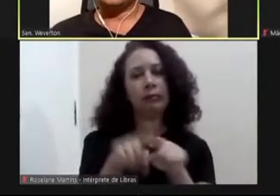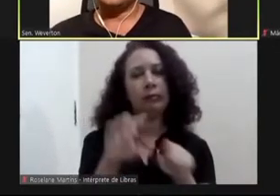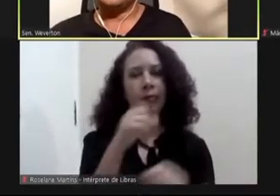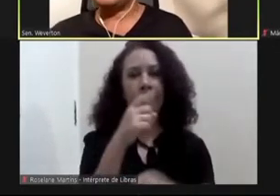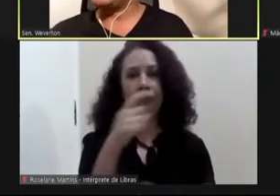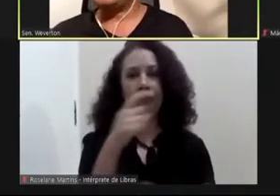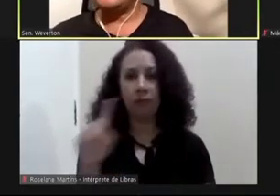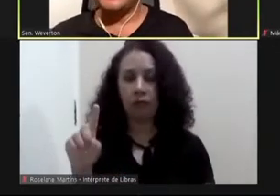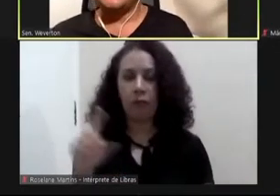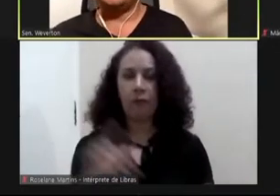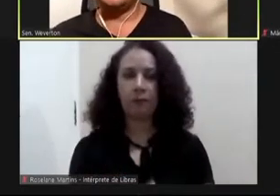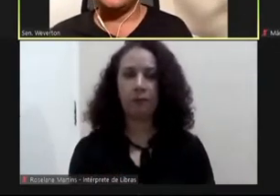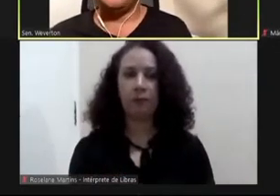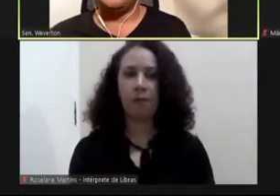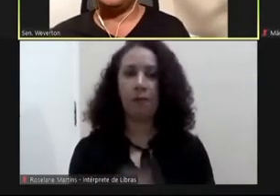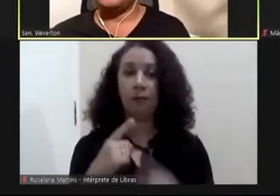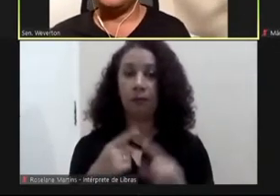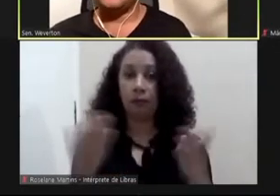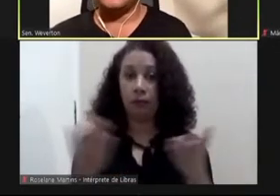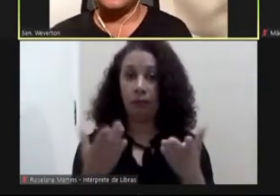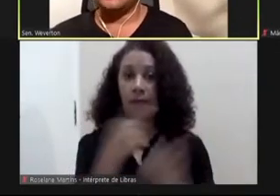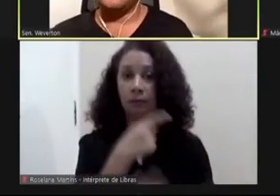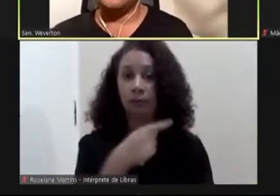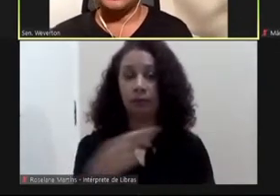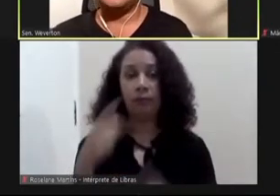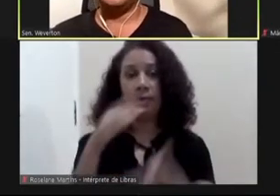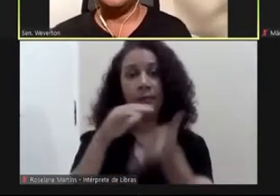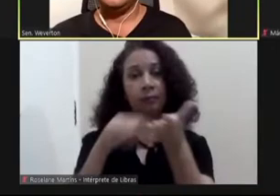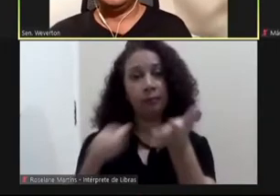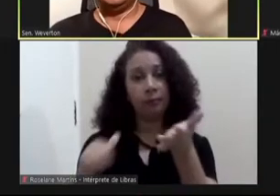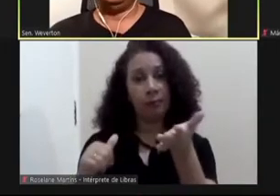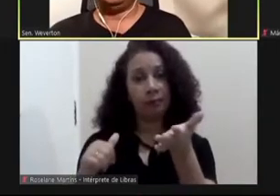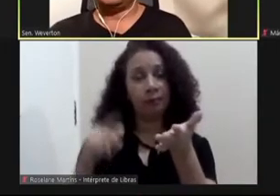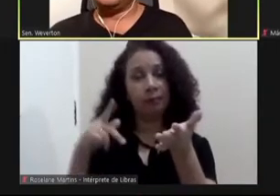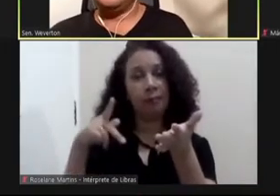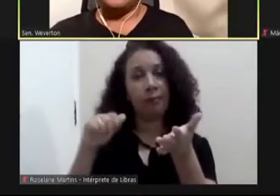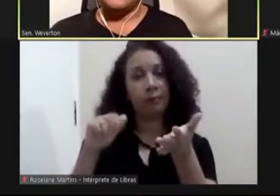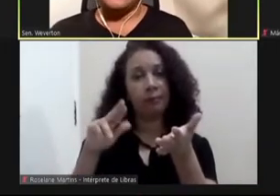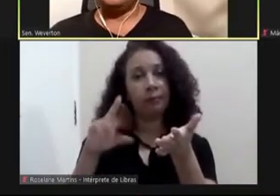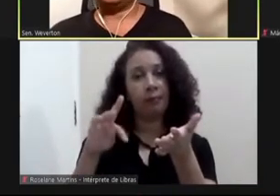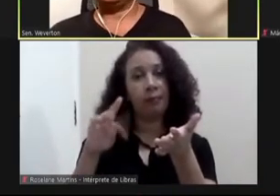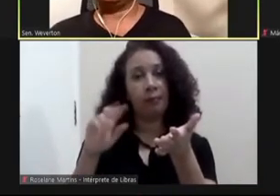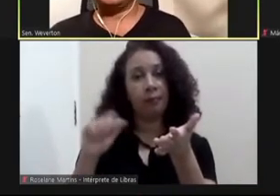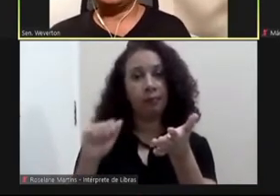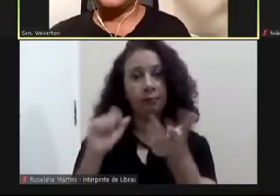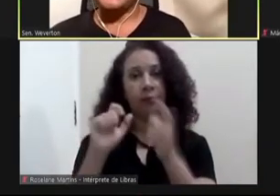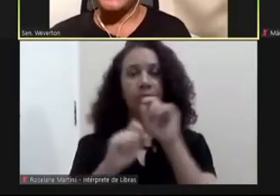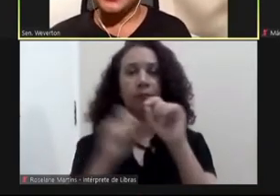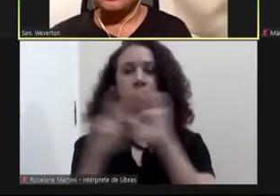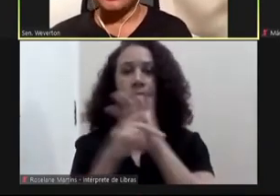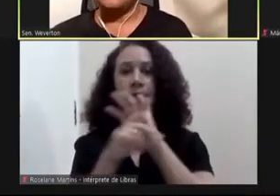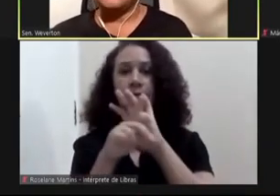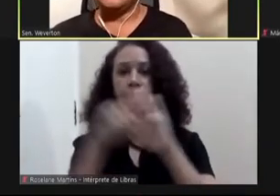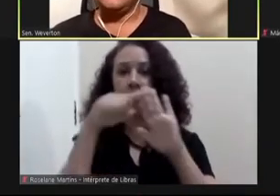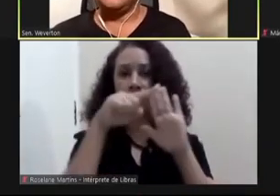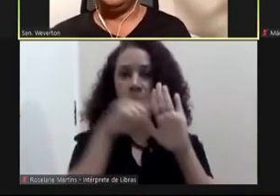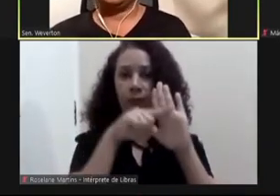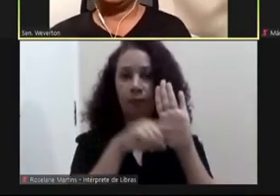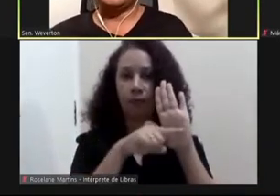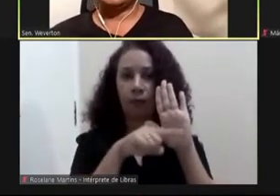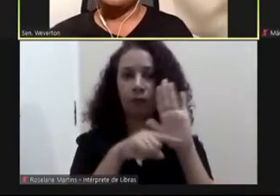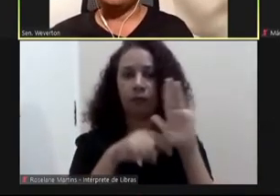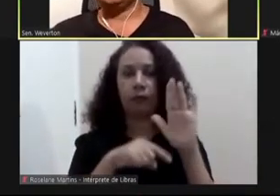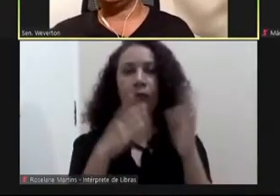mesmo, essa semana, retirei da pauta aqui no Senado. Eu sou o relator do projeto que veio da Câmara, que trata da criação da